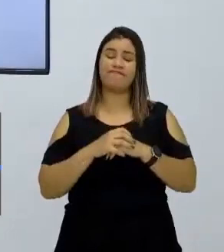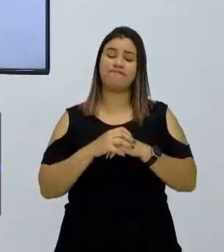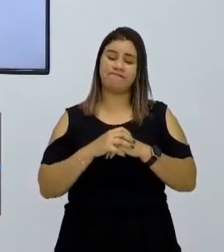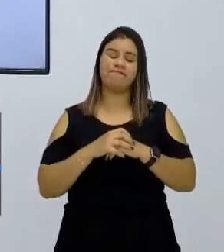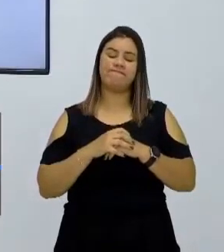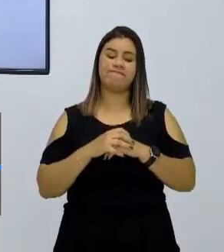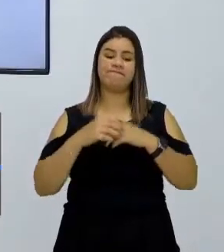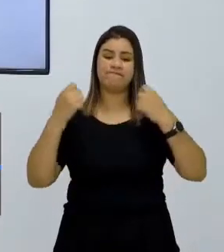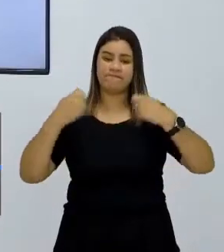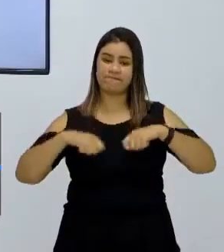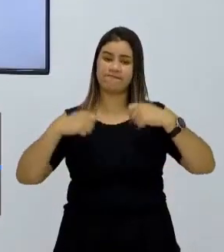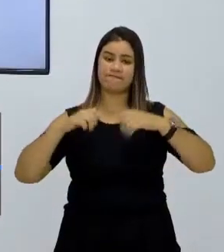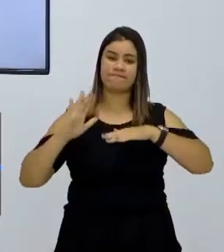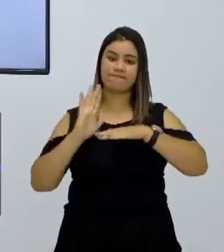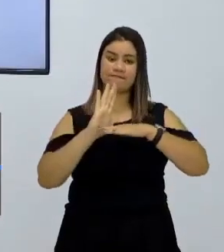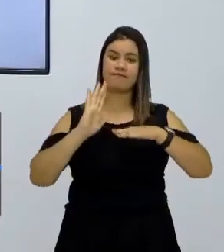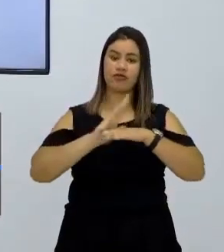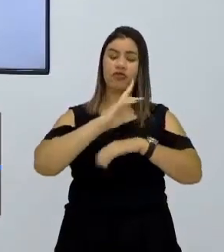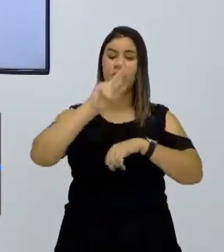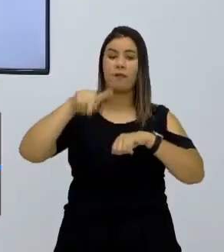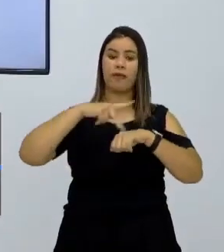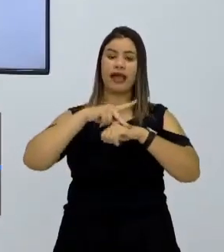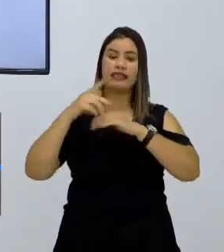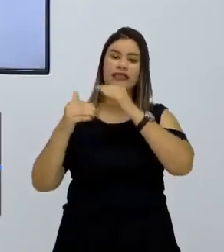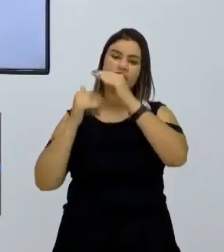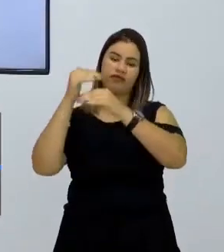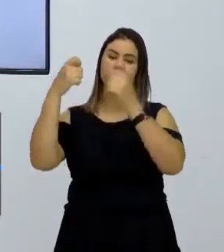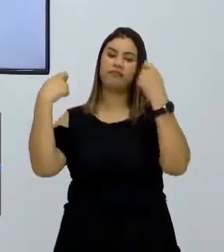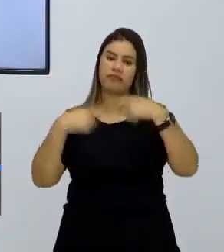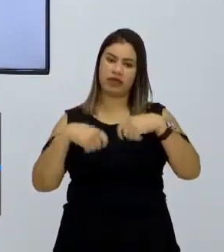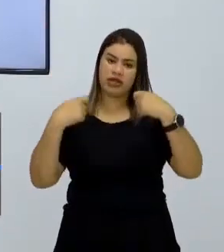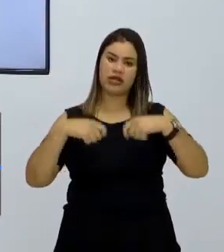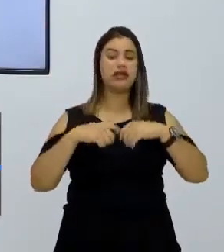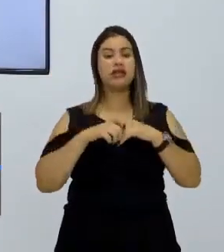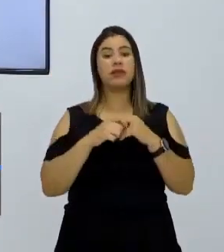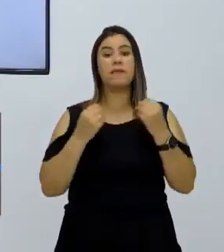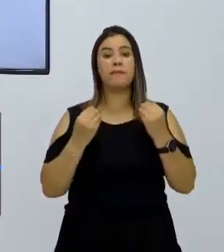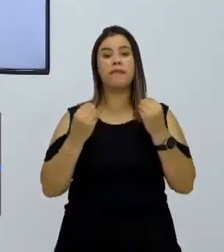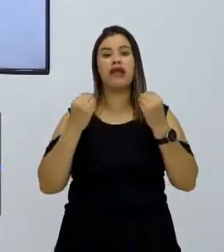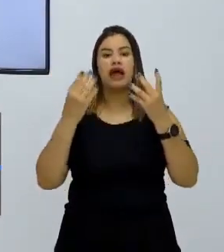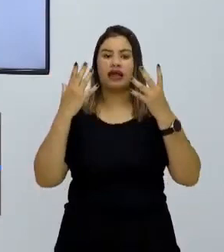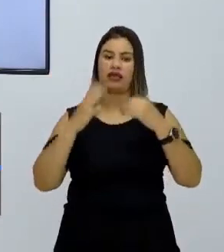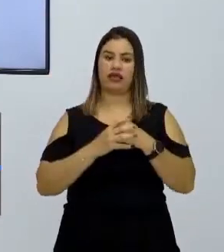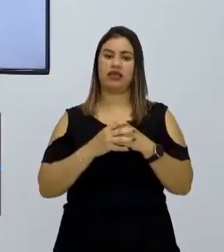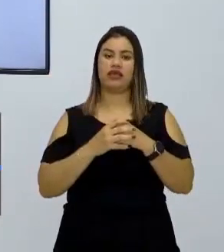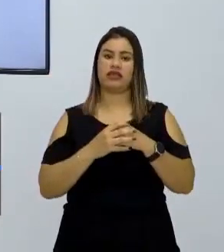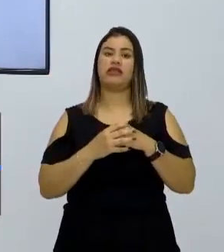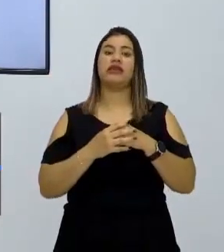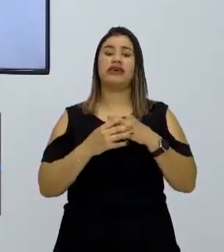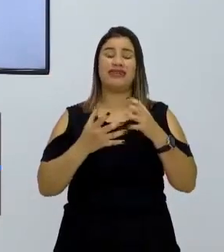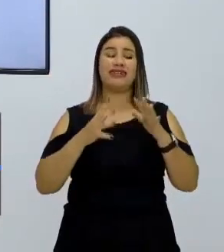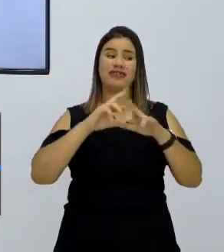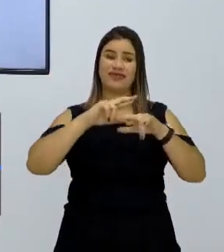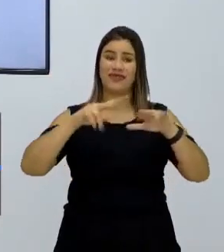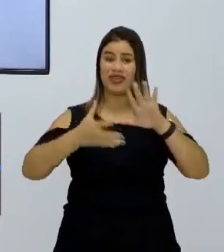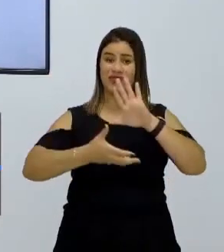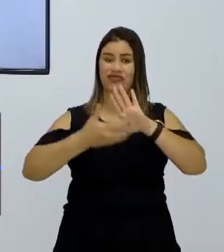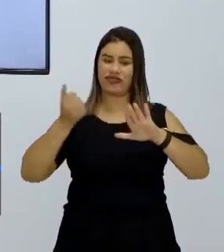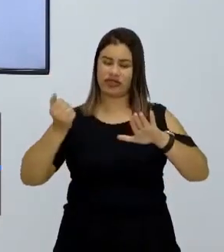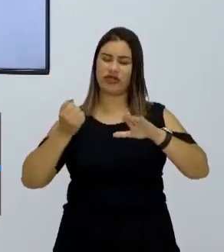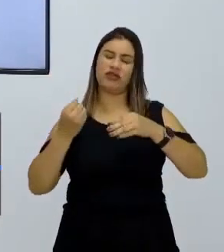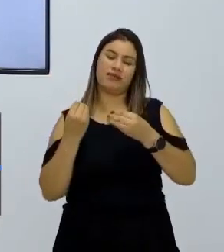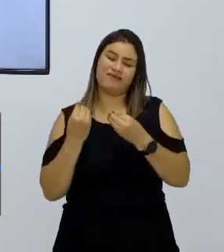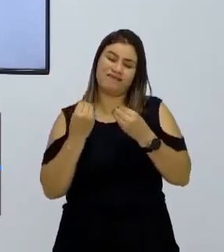ter, né, a contribuição aí, principalmente dos países desenvolvidos, né, para retornar aí do que tiraram deles lá, tá